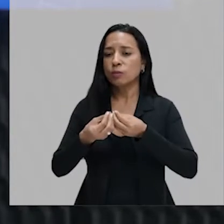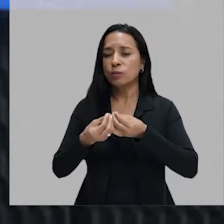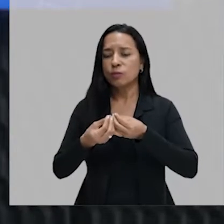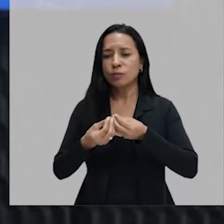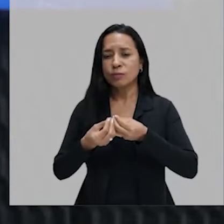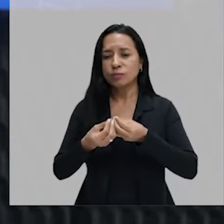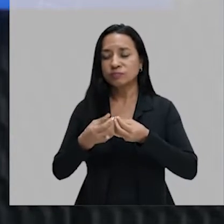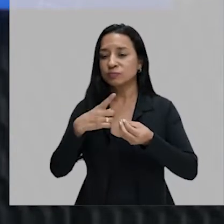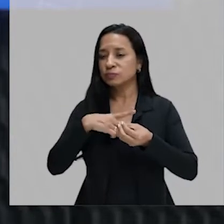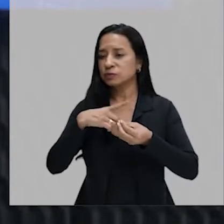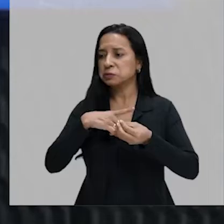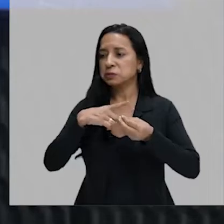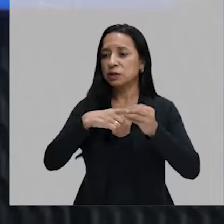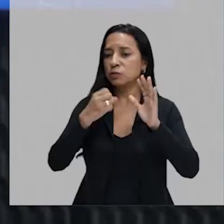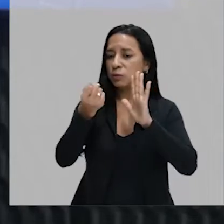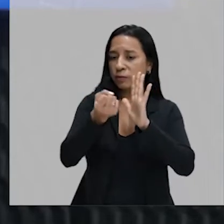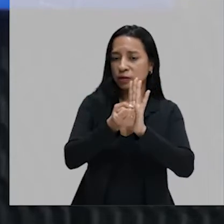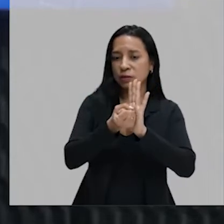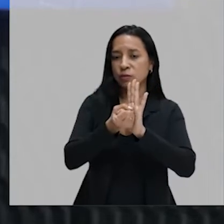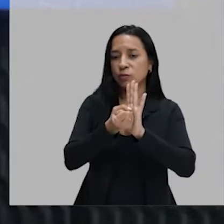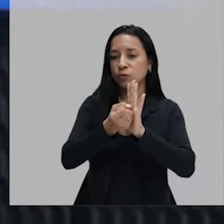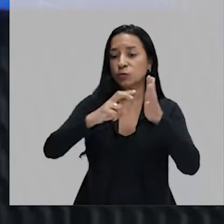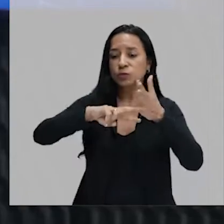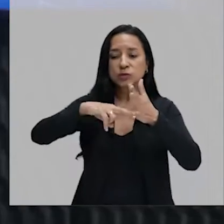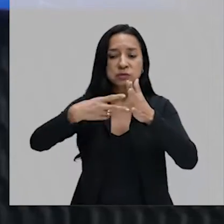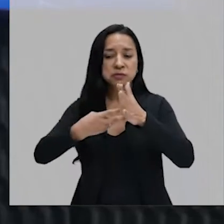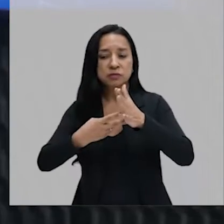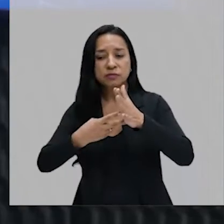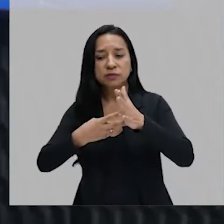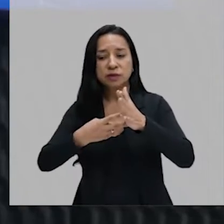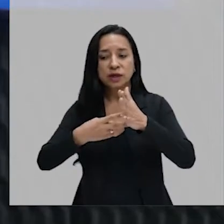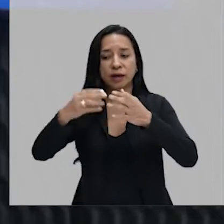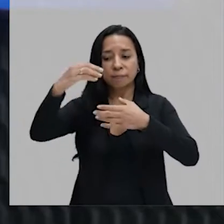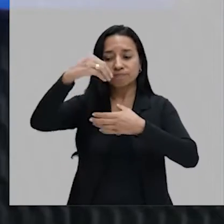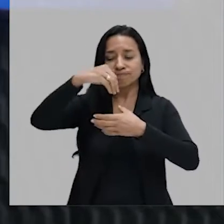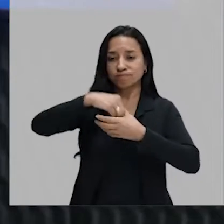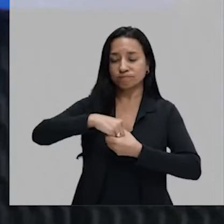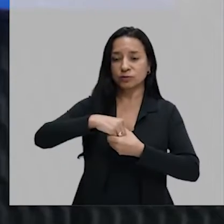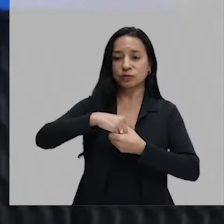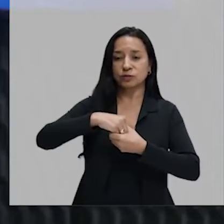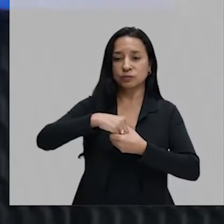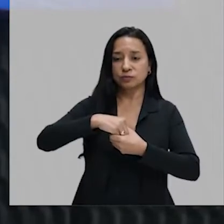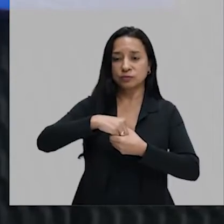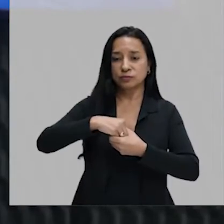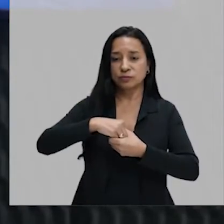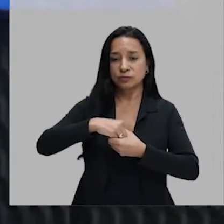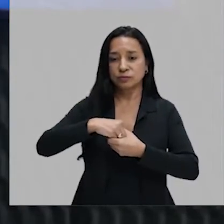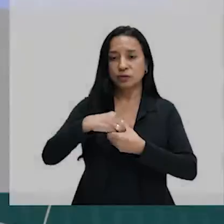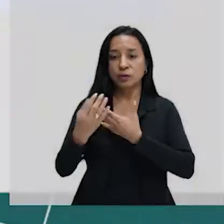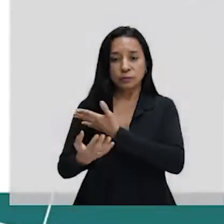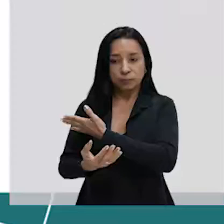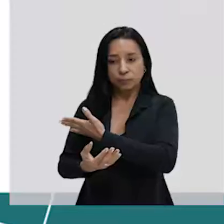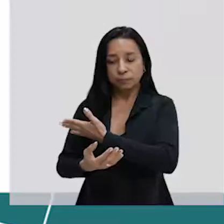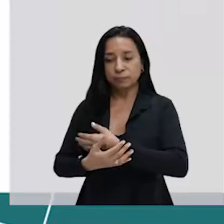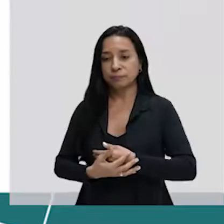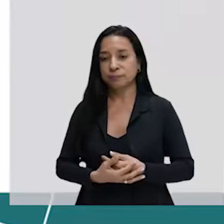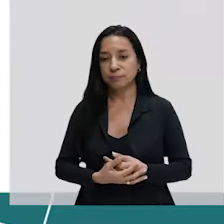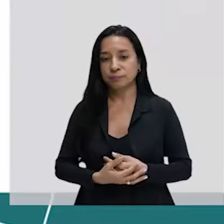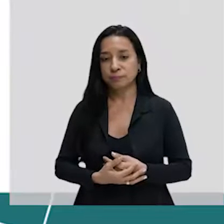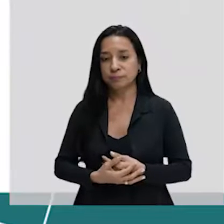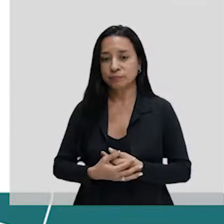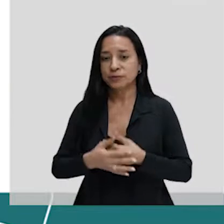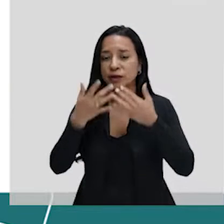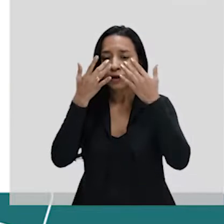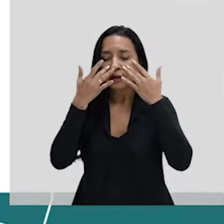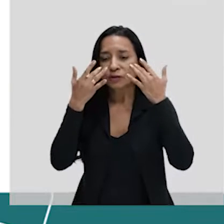patrimônio no que tange, por exemplo, a algo que não seja físico? Teatro de corpo, mímica, teatro de sombras, teatro de bonecos, aquilo